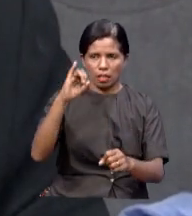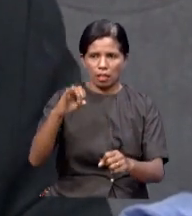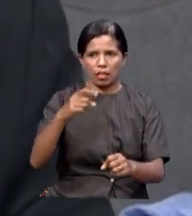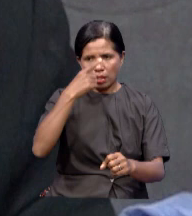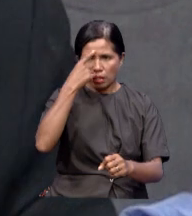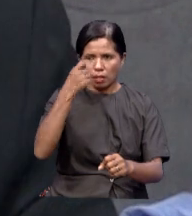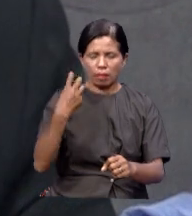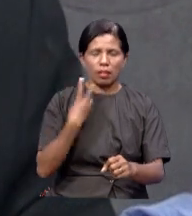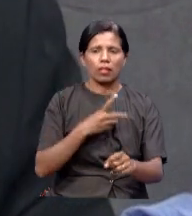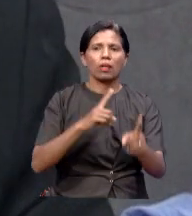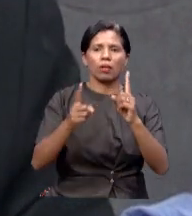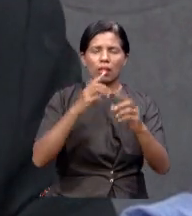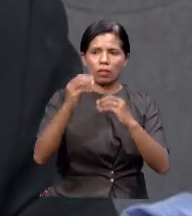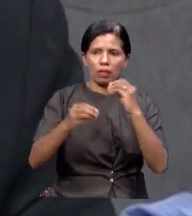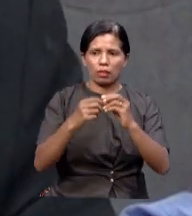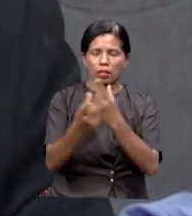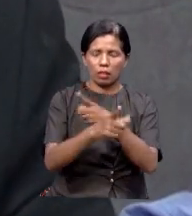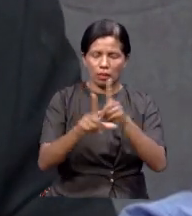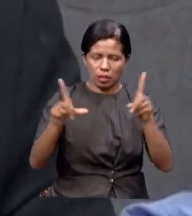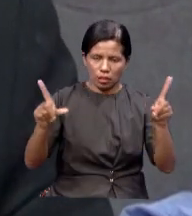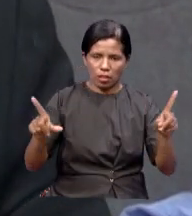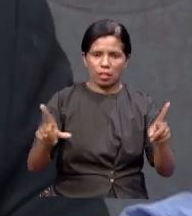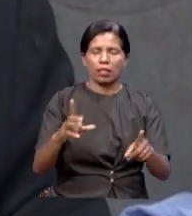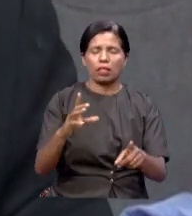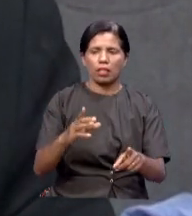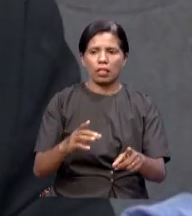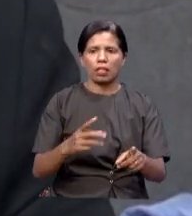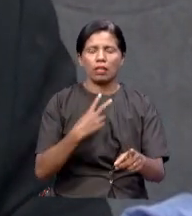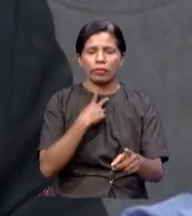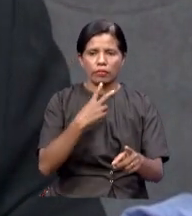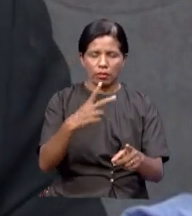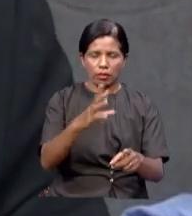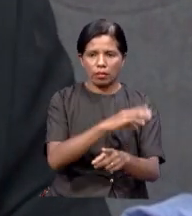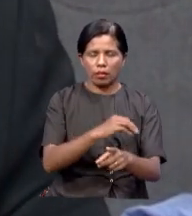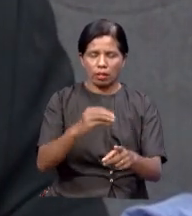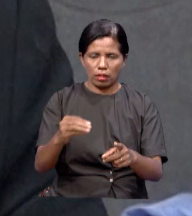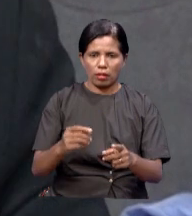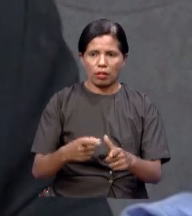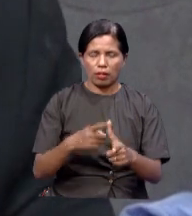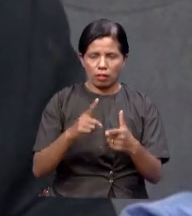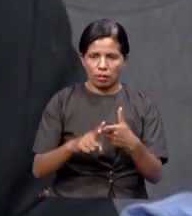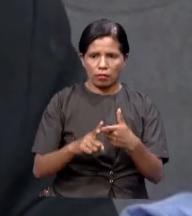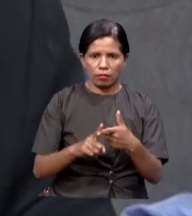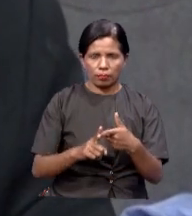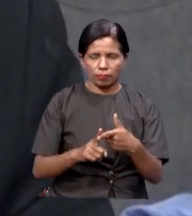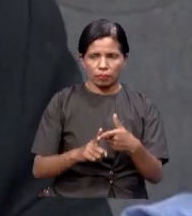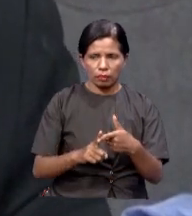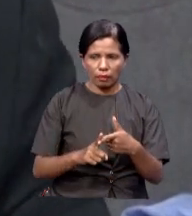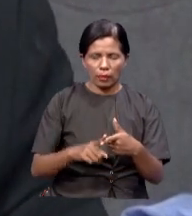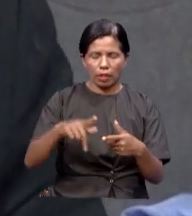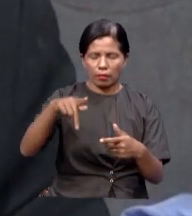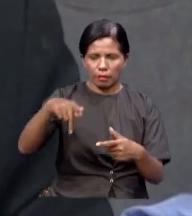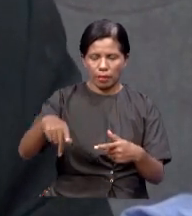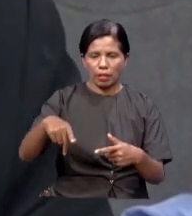imprensa de kwali konba liberare imprensa liberare expressão ya e a provedoria, a